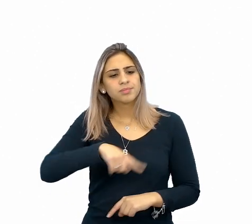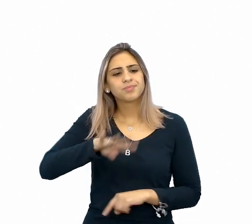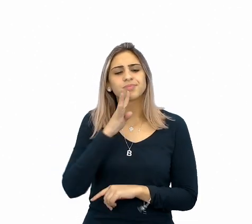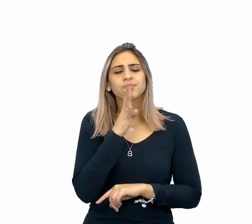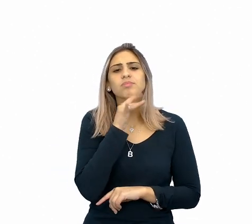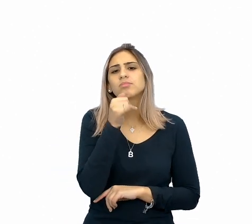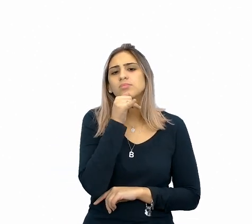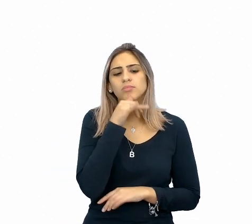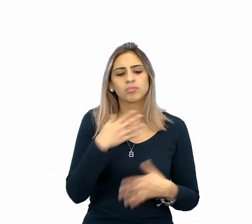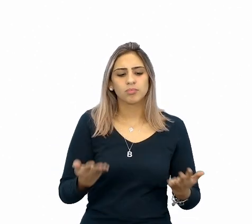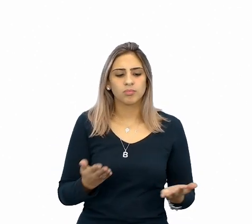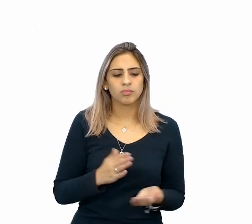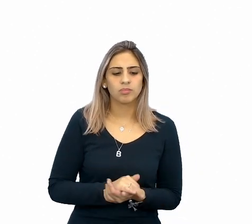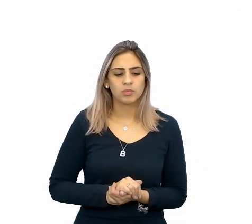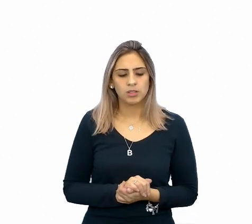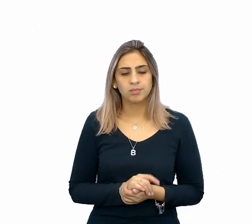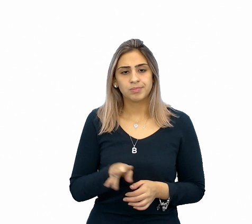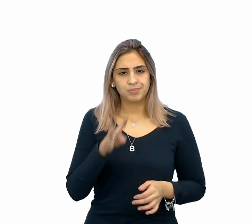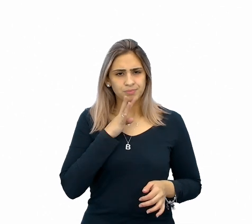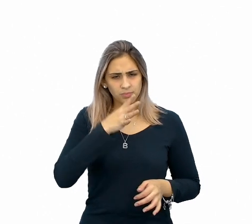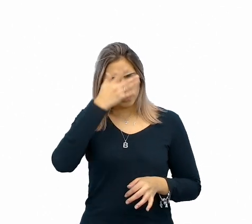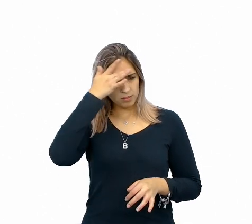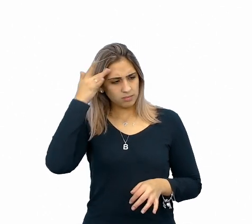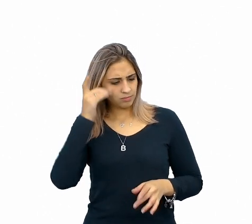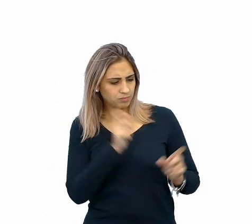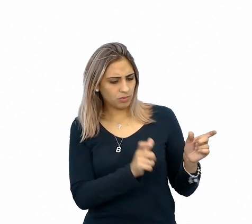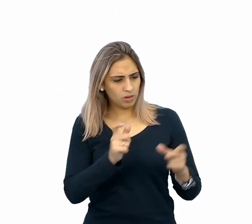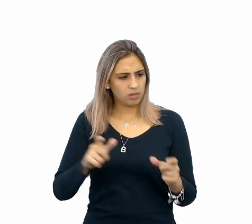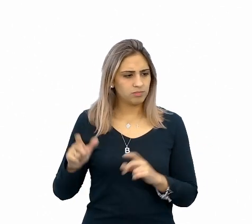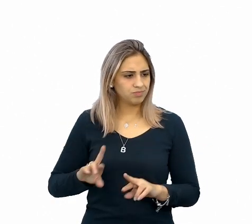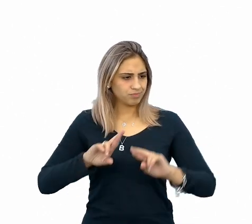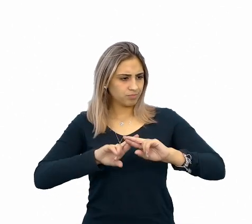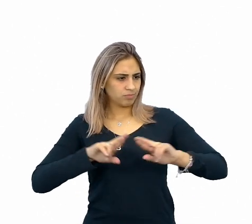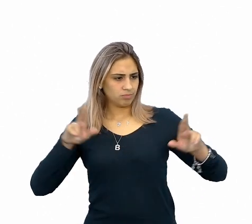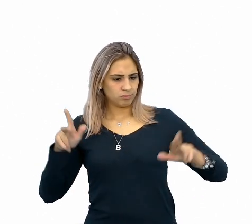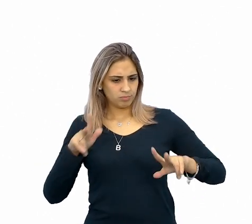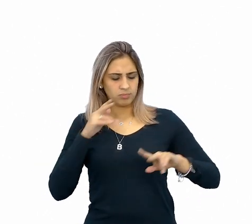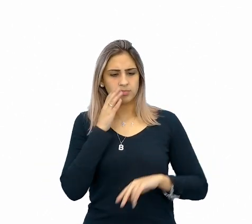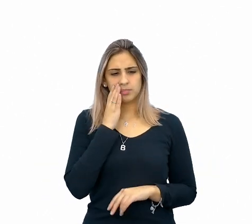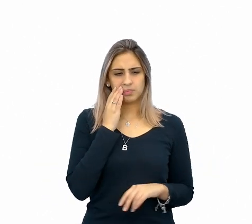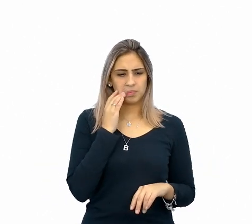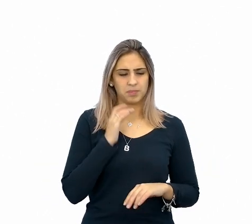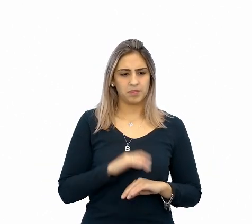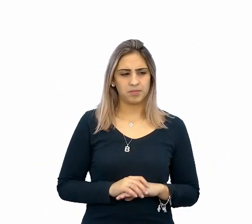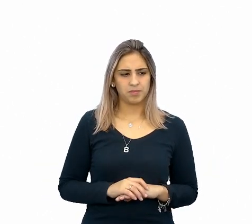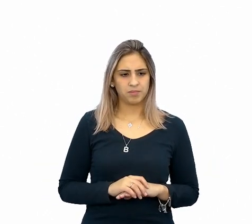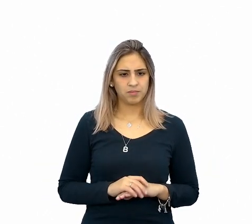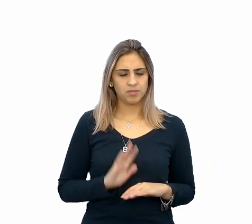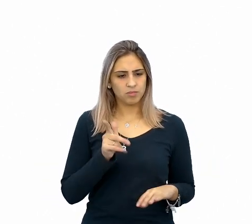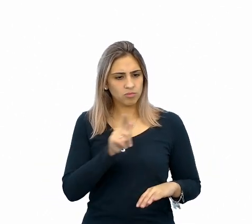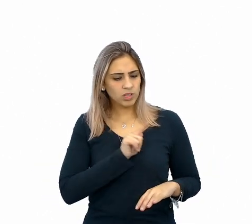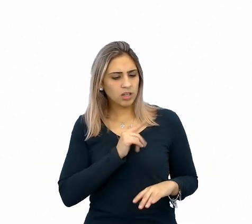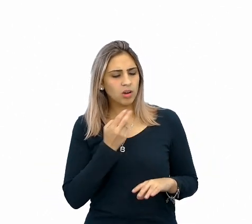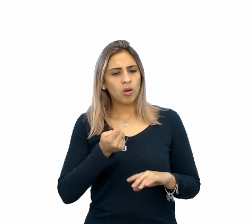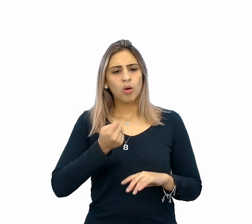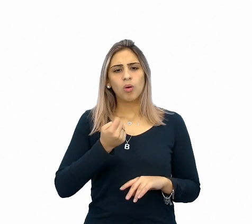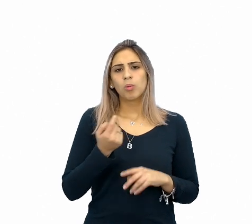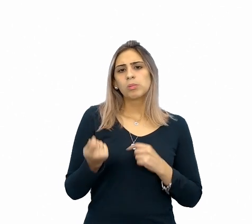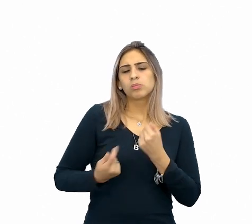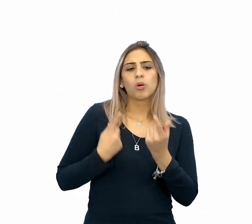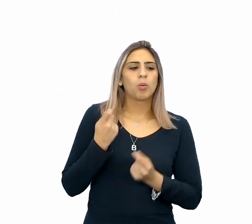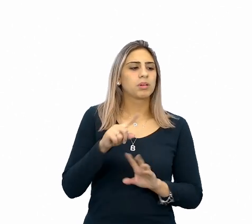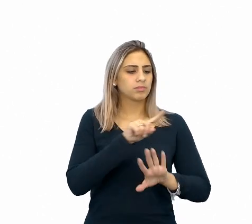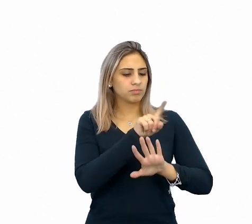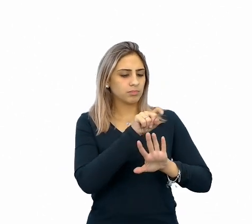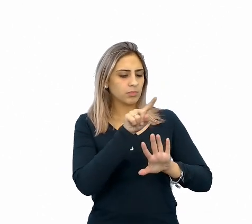por exemplo. Se conhecem pessoas de lugares diferentes, se já tem alguma hipótese sobre